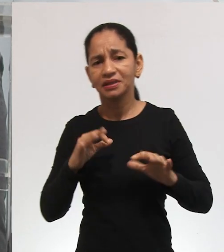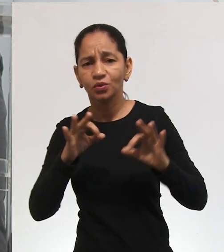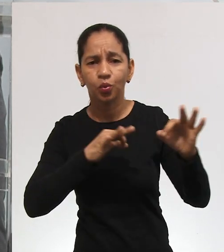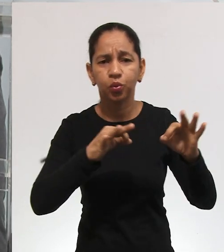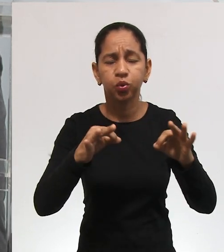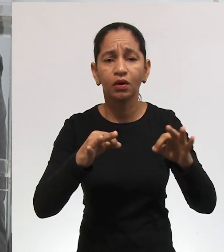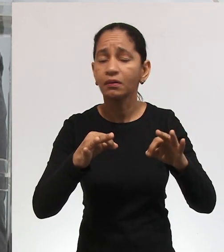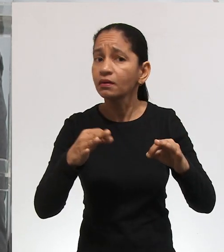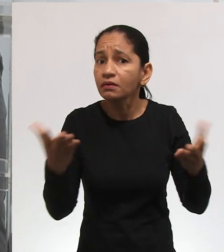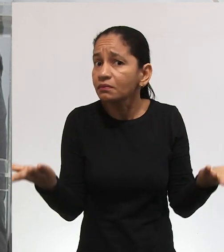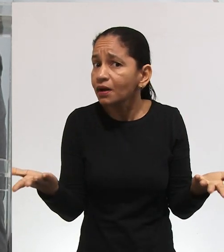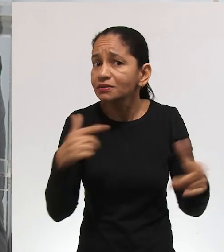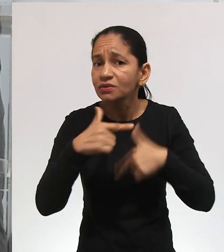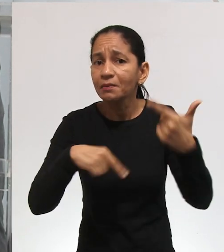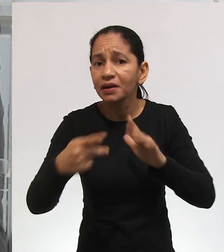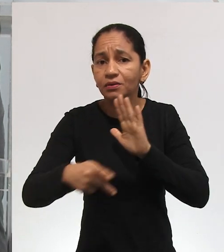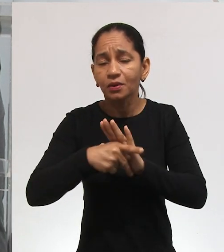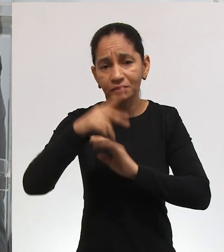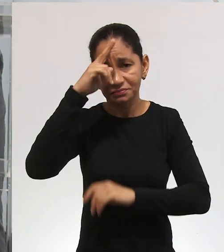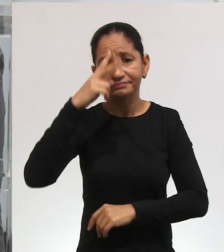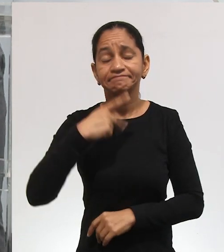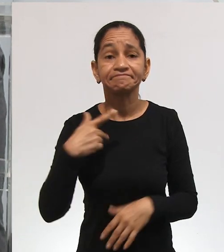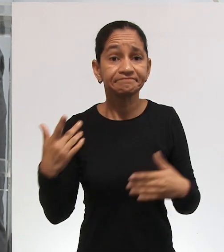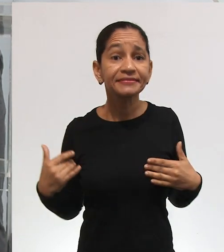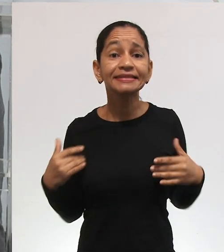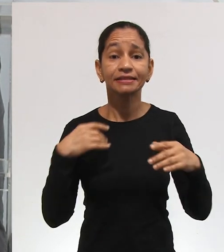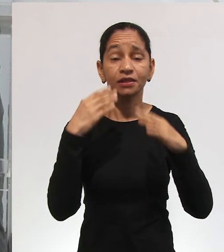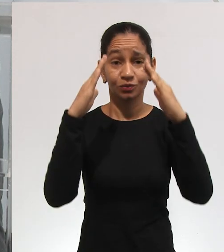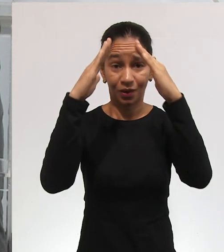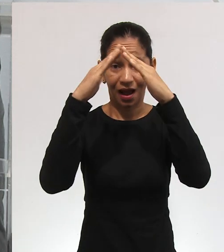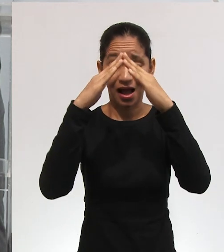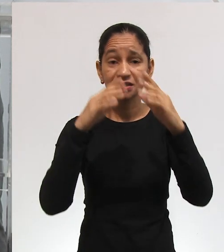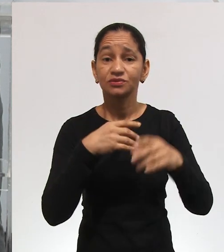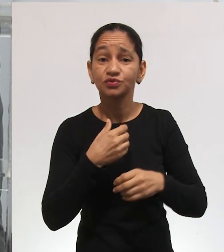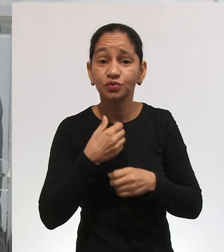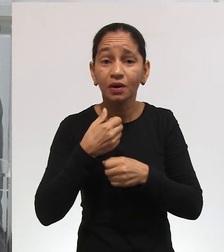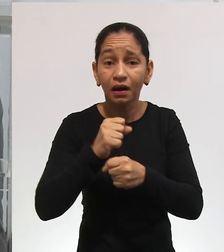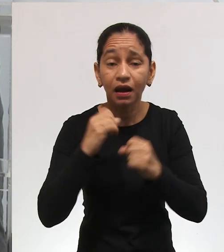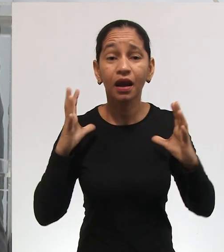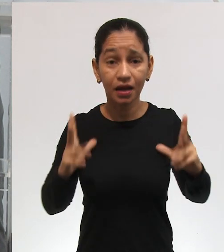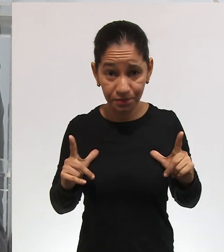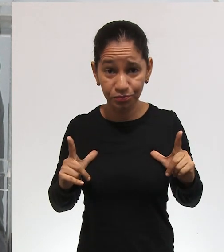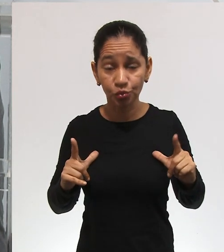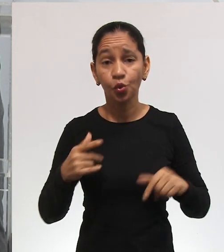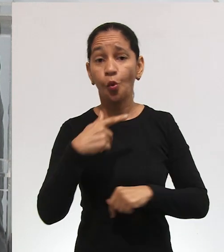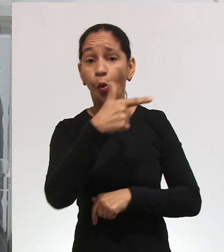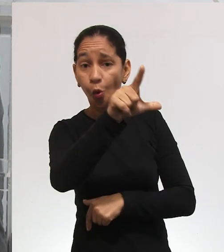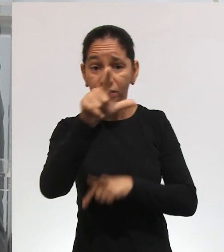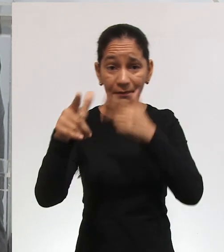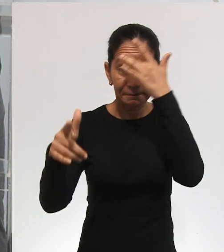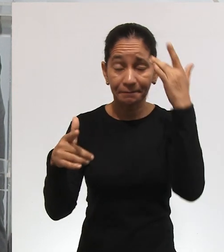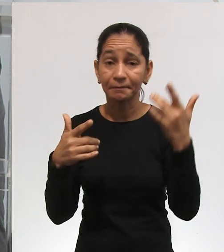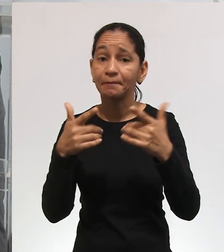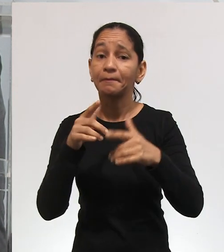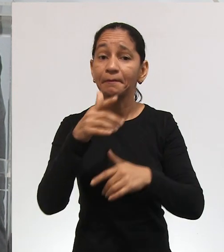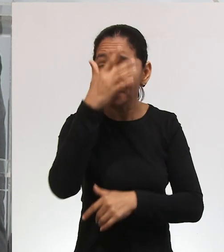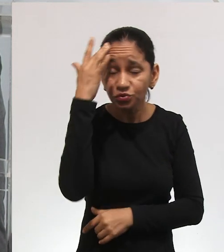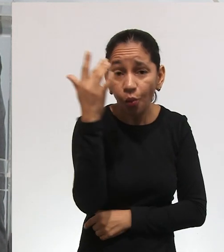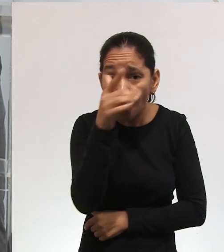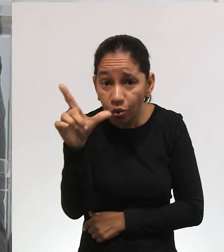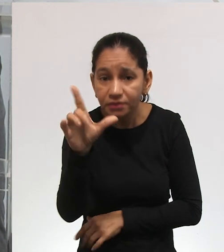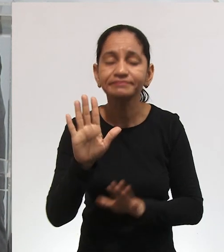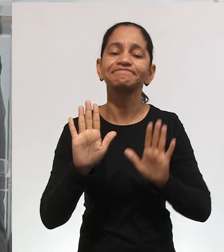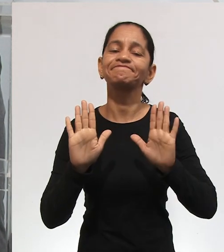Mas a partir do momento que eu trabalho para limpar a casa de alguém, o escritório de alguém, essa relação passa a interessar